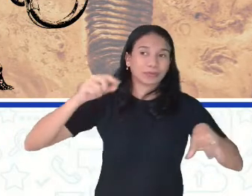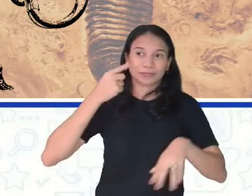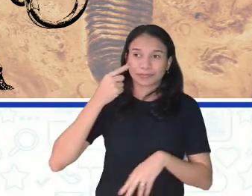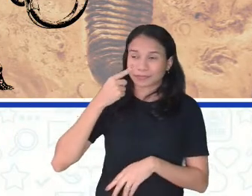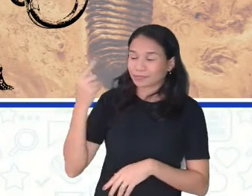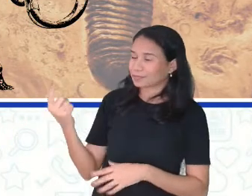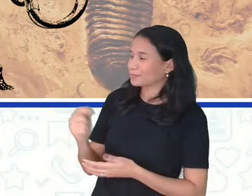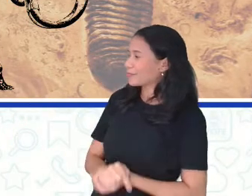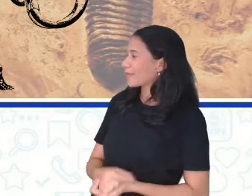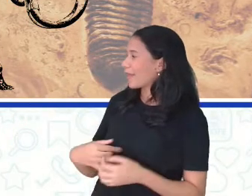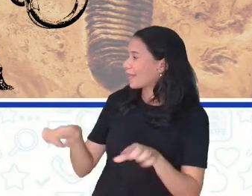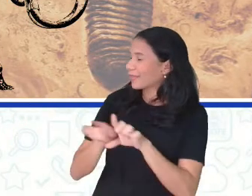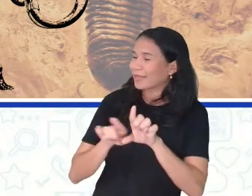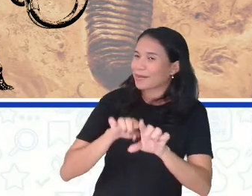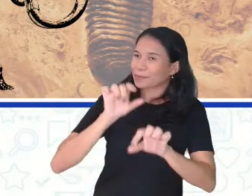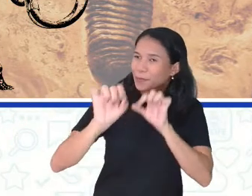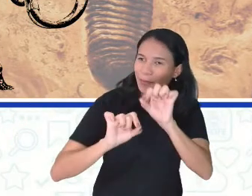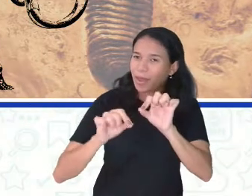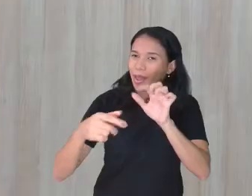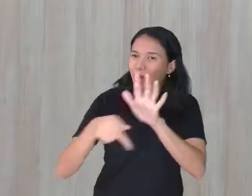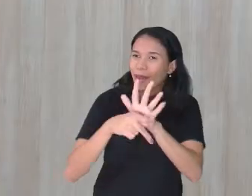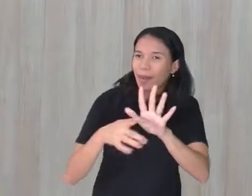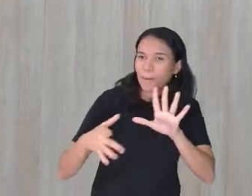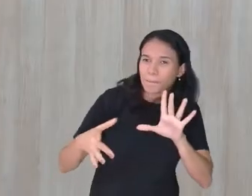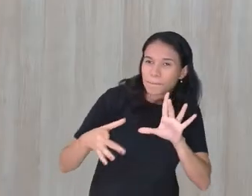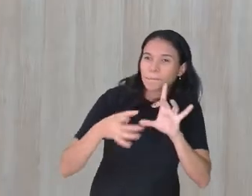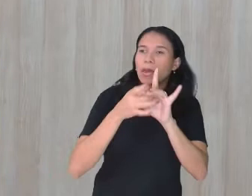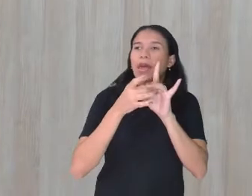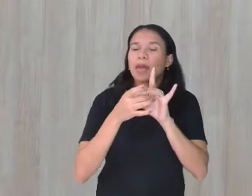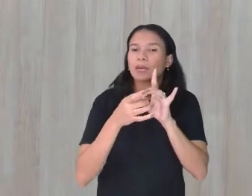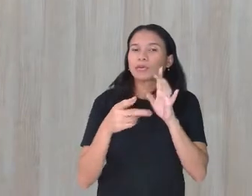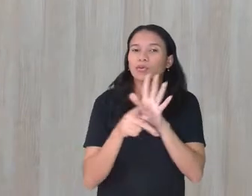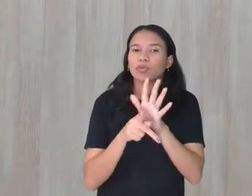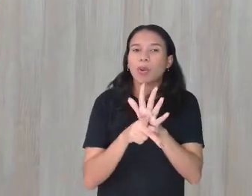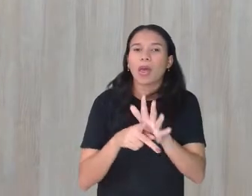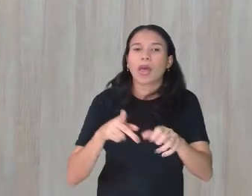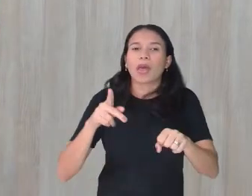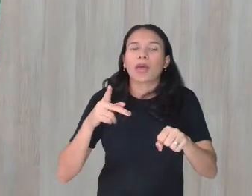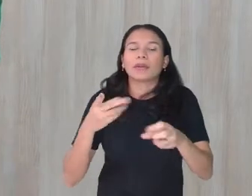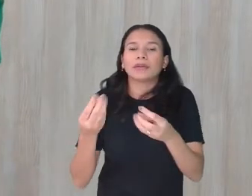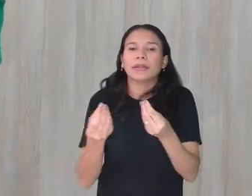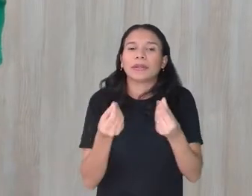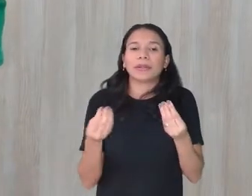né? Até mesmo fósseis presos, né, em ambar, a questão aí